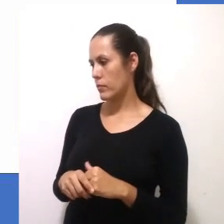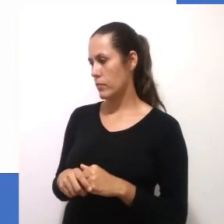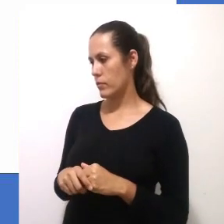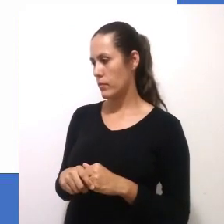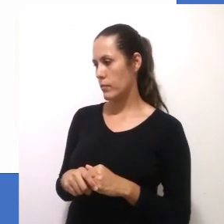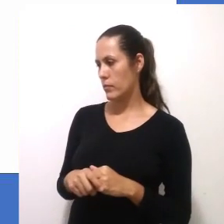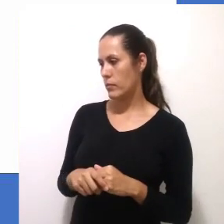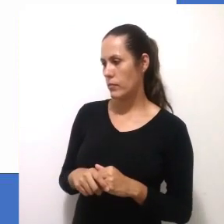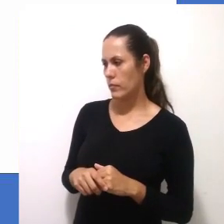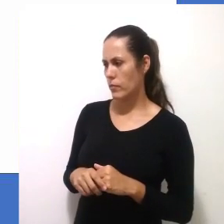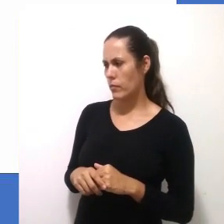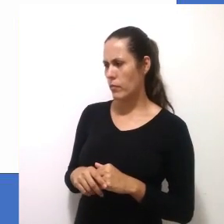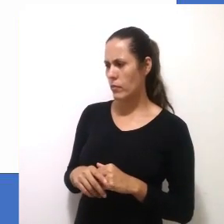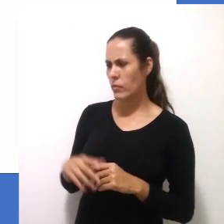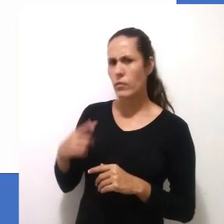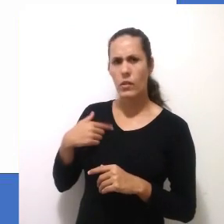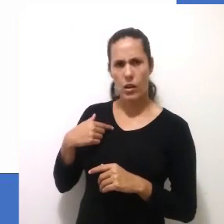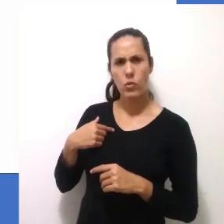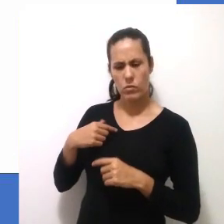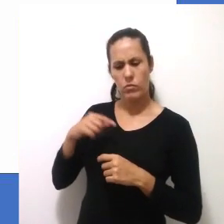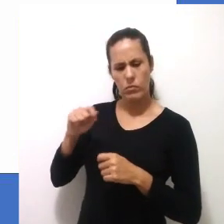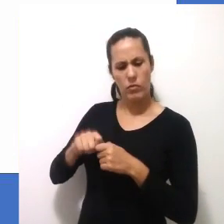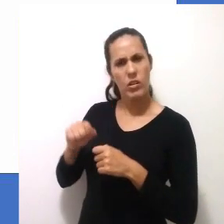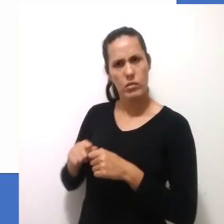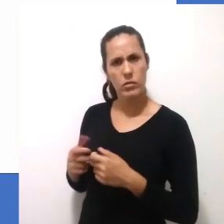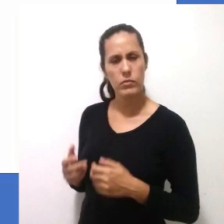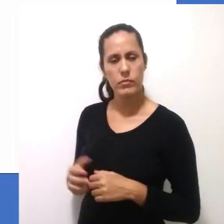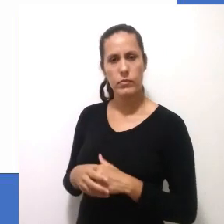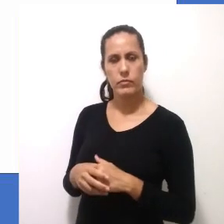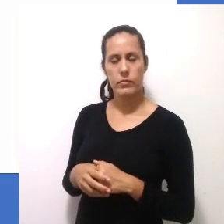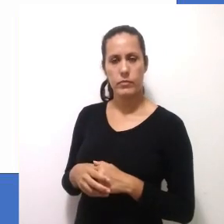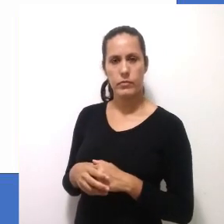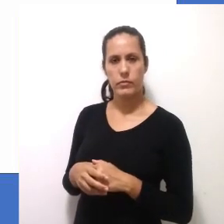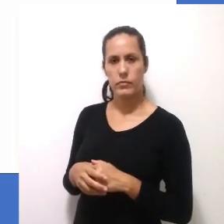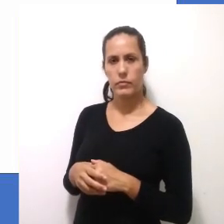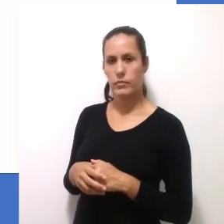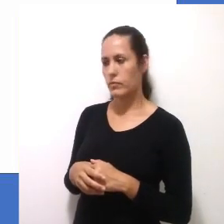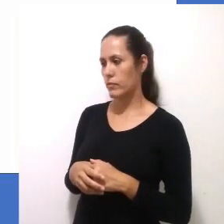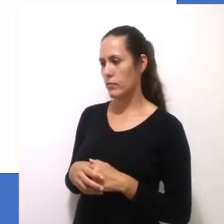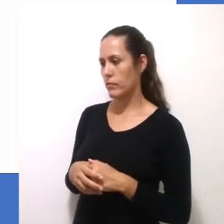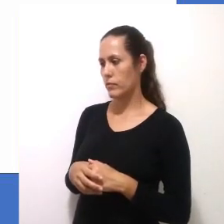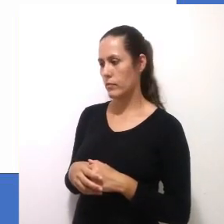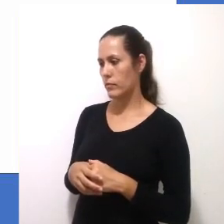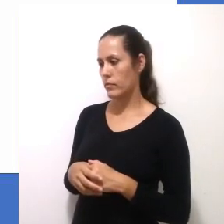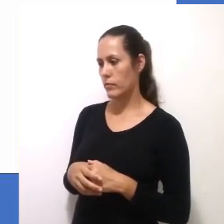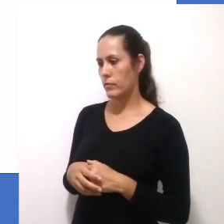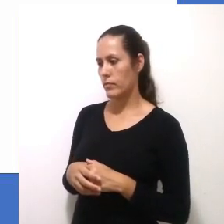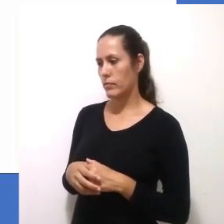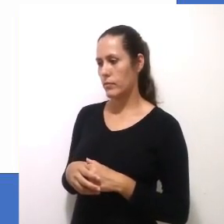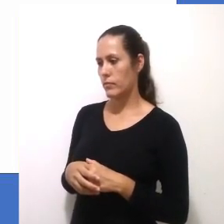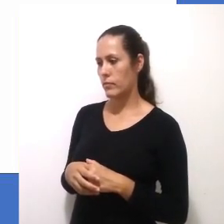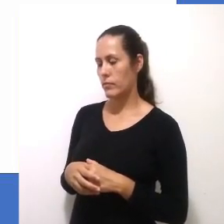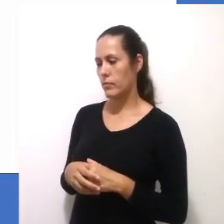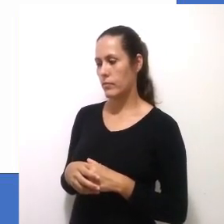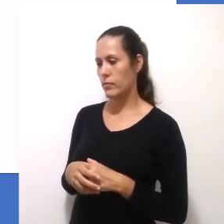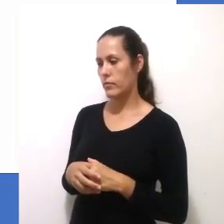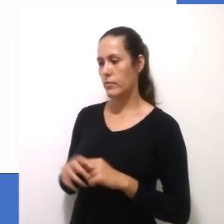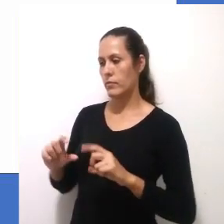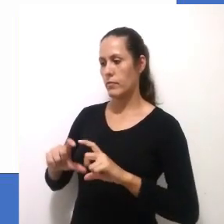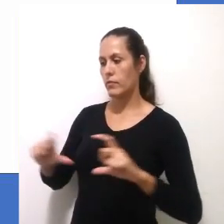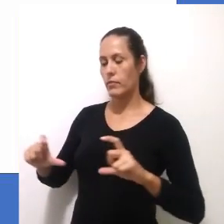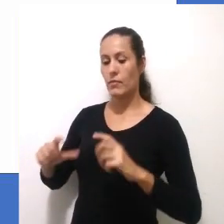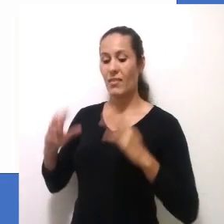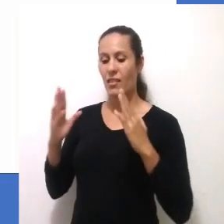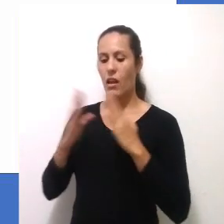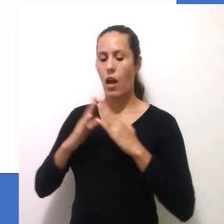aí? I'm doing it. Eu estou fazendo isso. Qual é a mensagem que tem na notícia? Stay